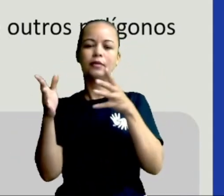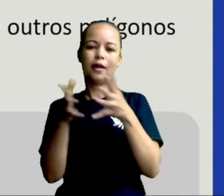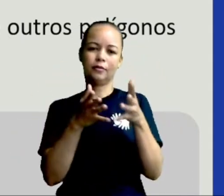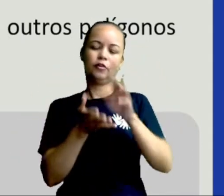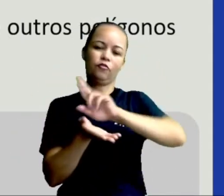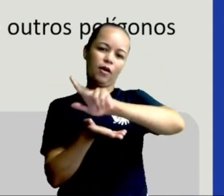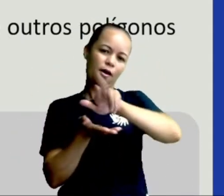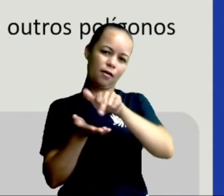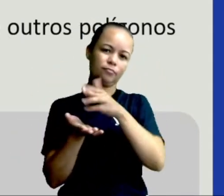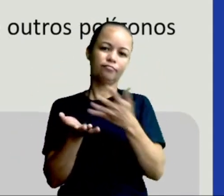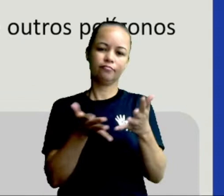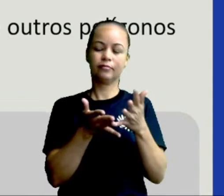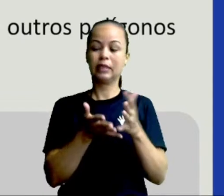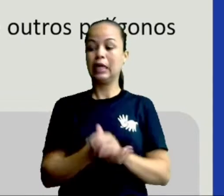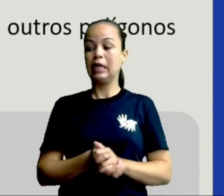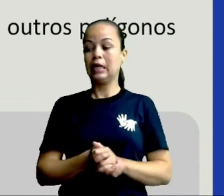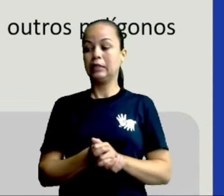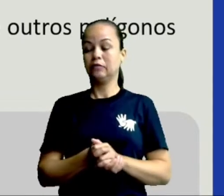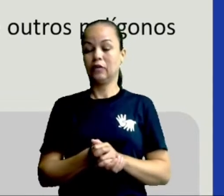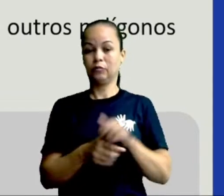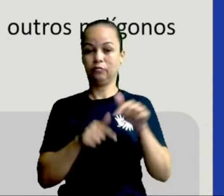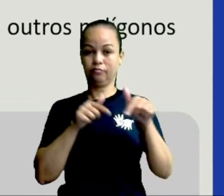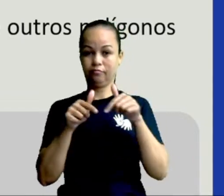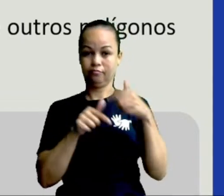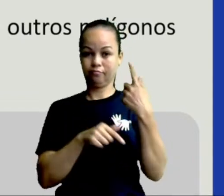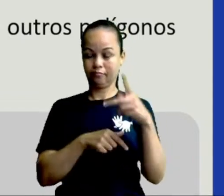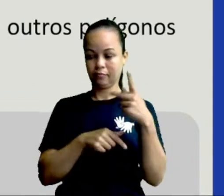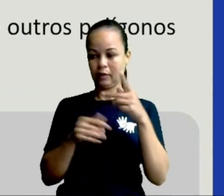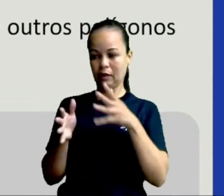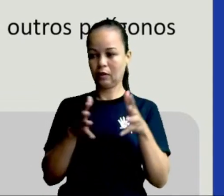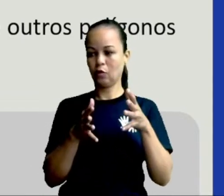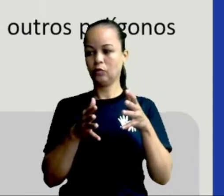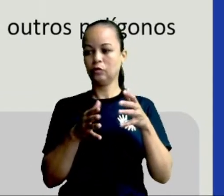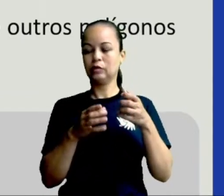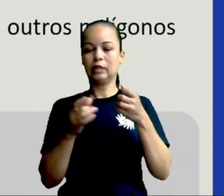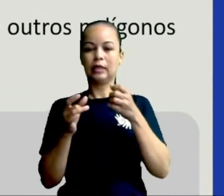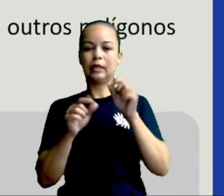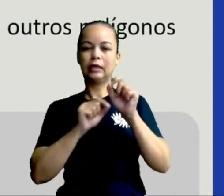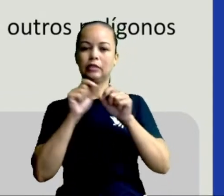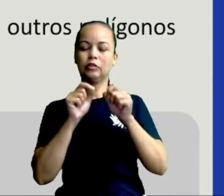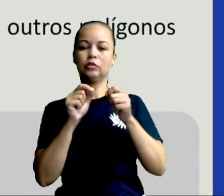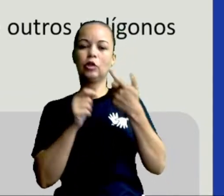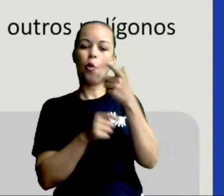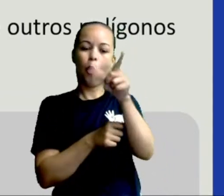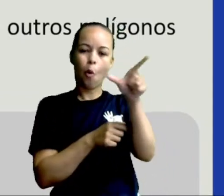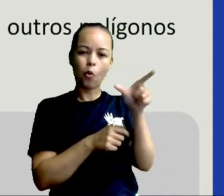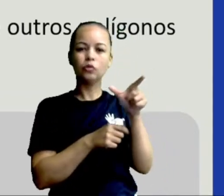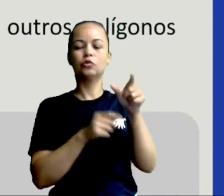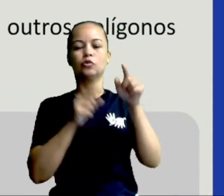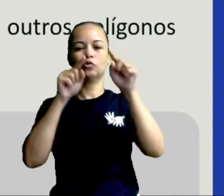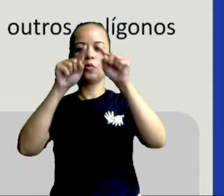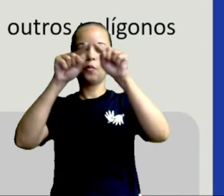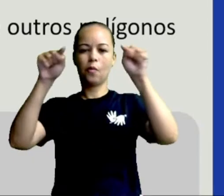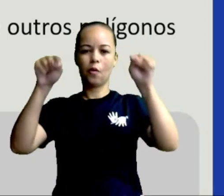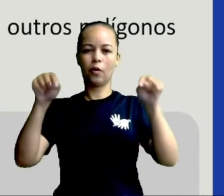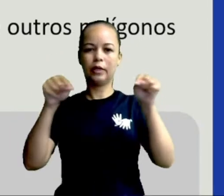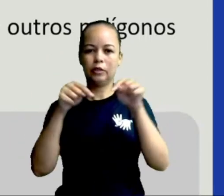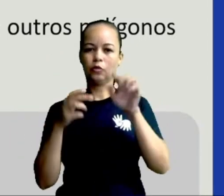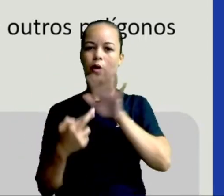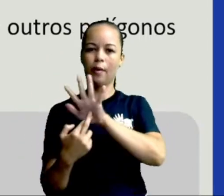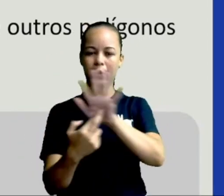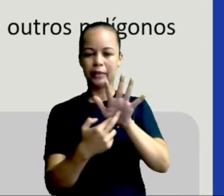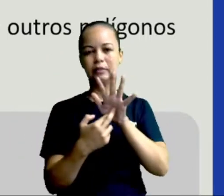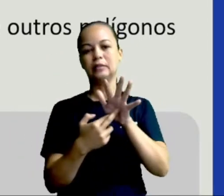tá? E determinar o perímetro de quadriláteros, triângulos e outros polígonos representados